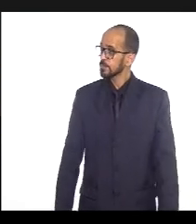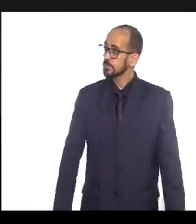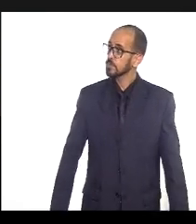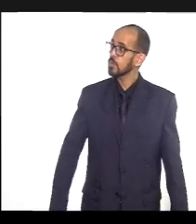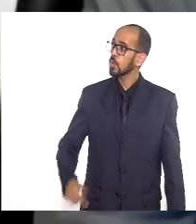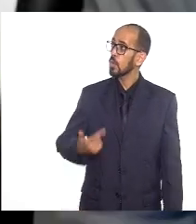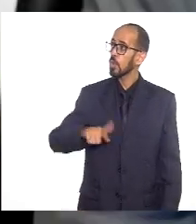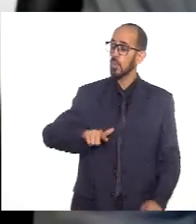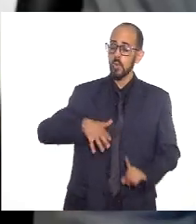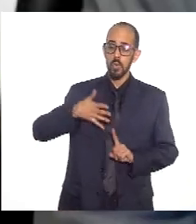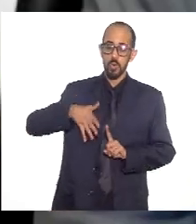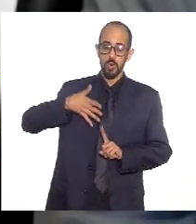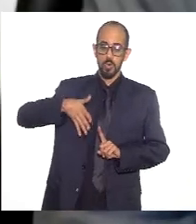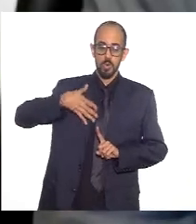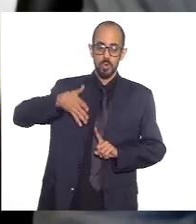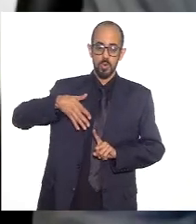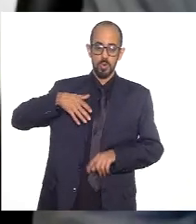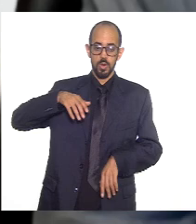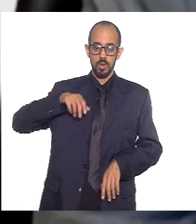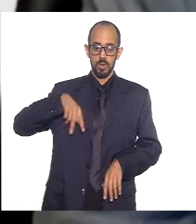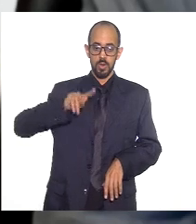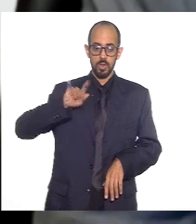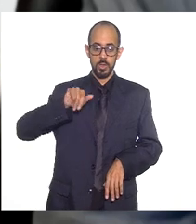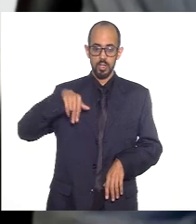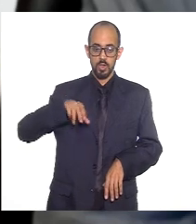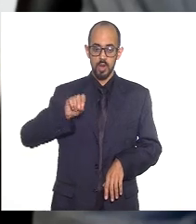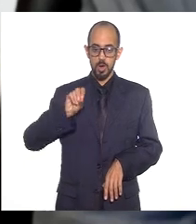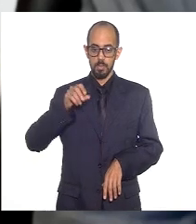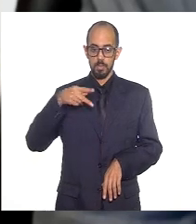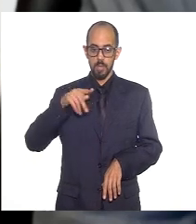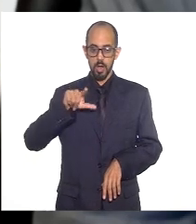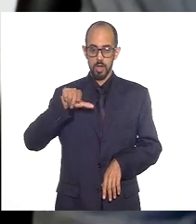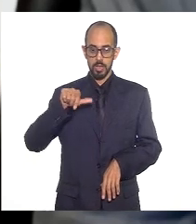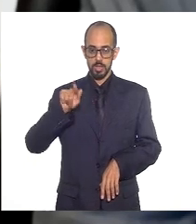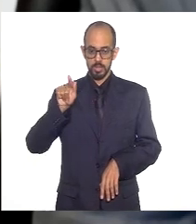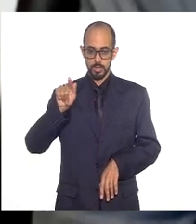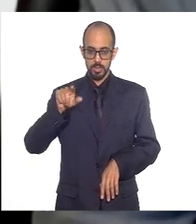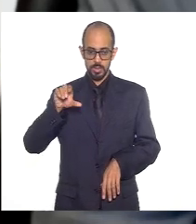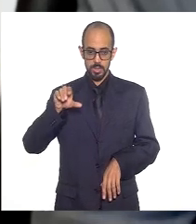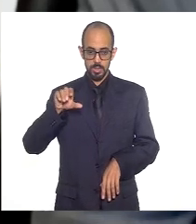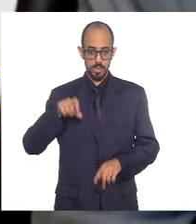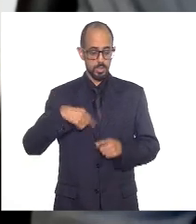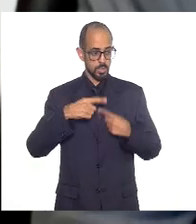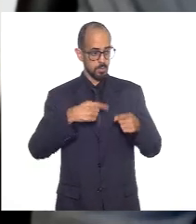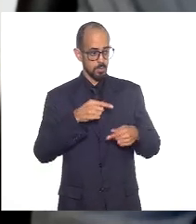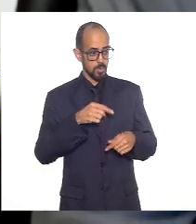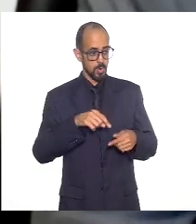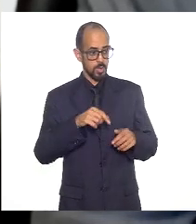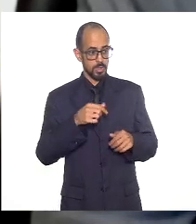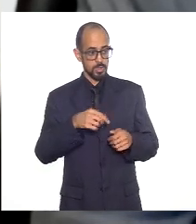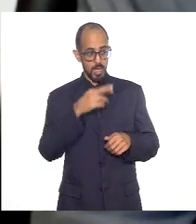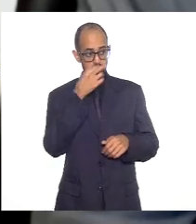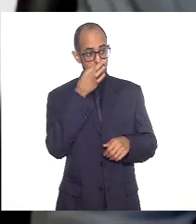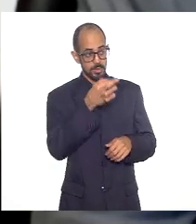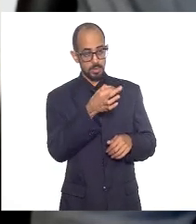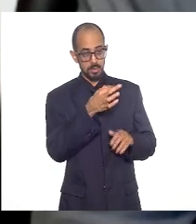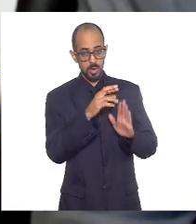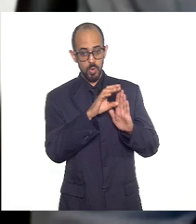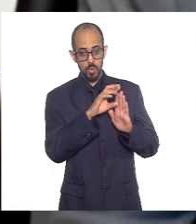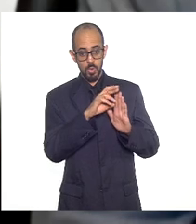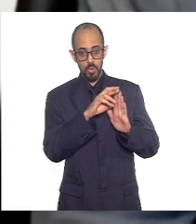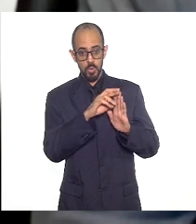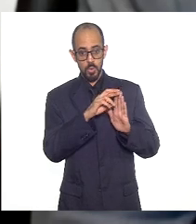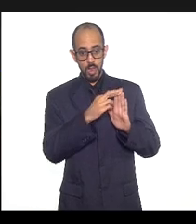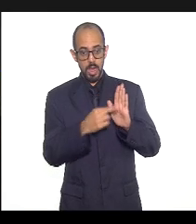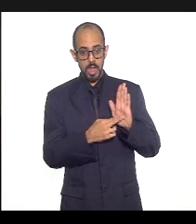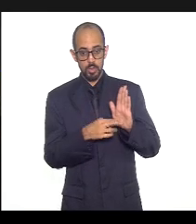Próximo orador inscrito é o deputado Alexandre Knoploch. Depois chama a atenção do relator Márcio Canella. Deputado Márcio Canella. Deputado Alexandre,